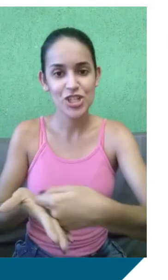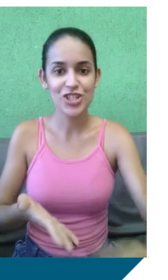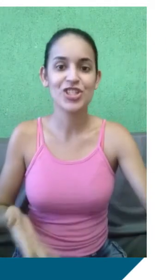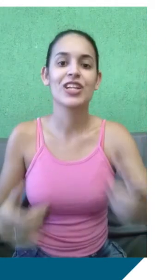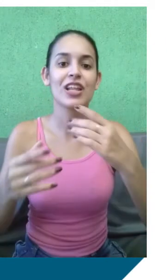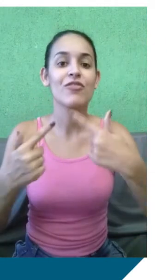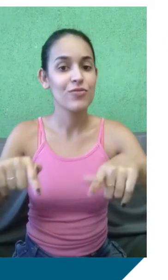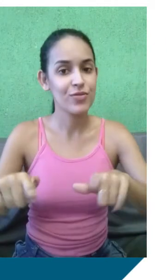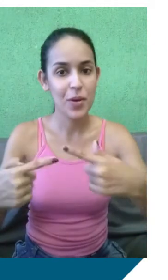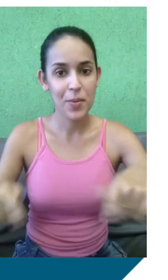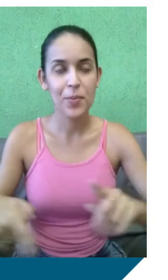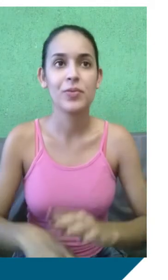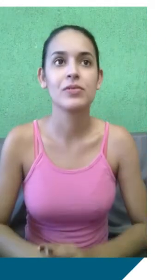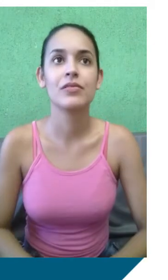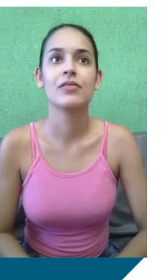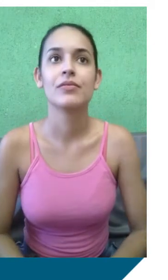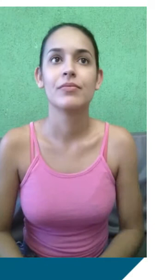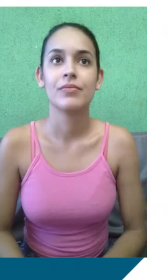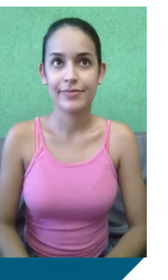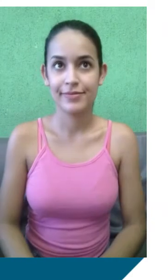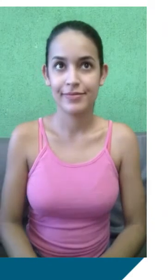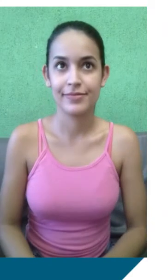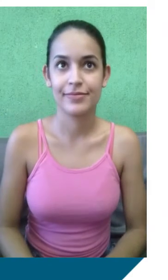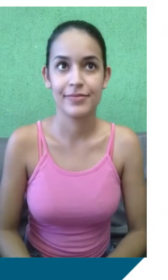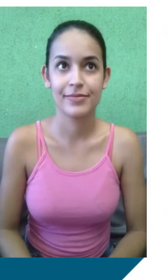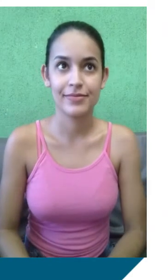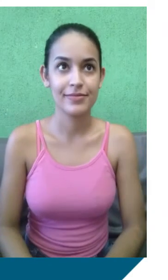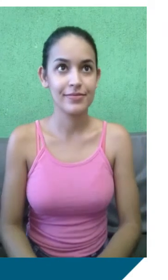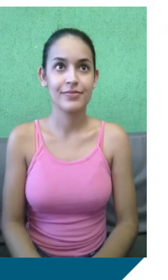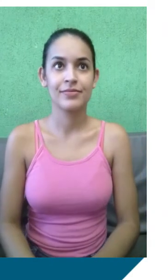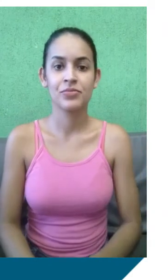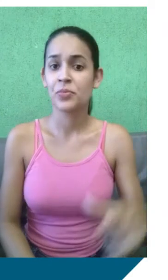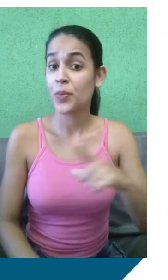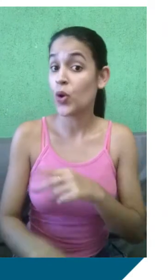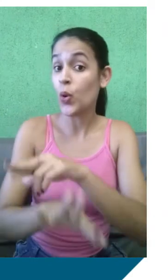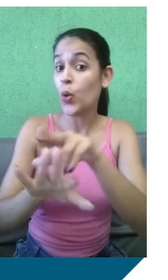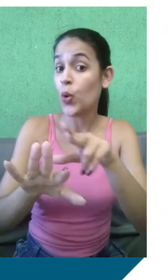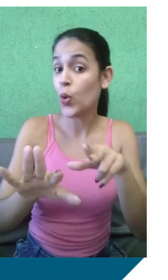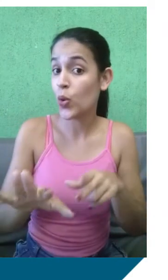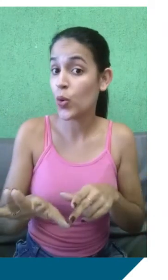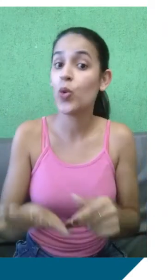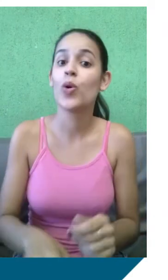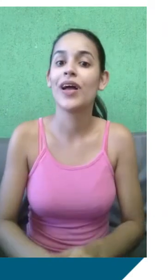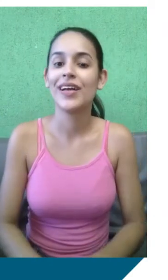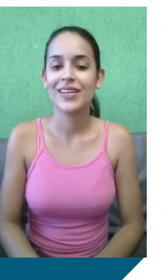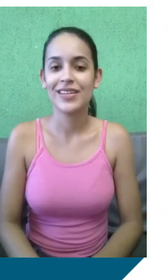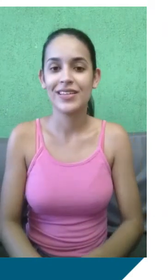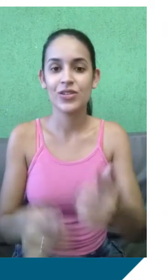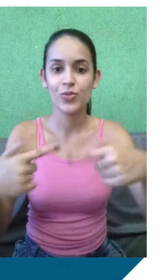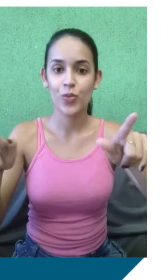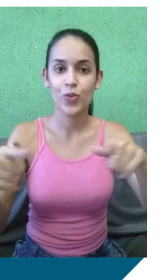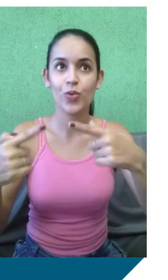faceta musical do pai em Leminski Canções. Duplo, o álbum soma Essa Noite Vai Ter Sol, com